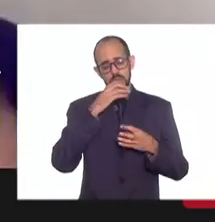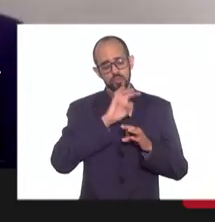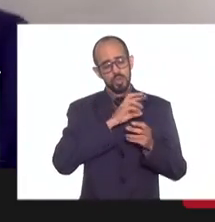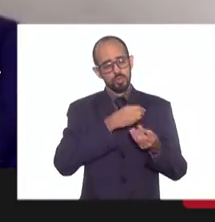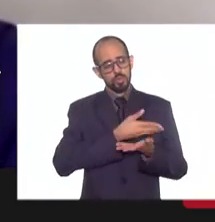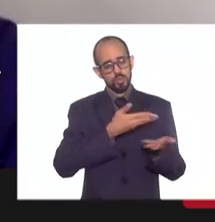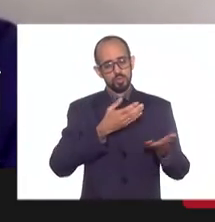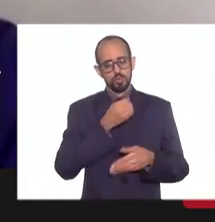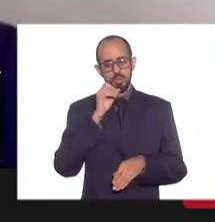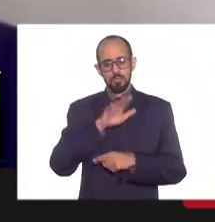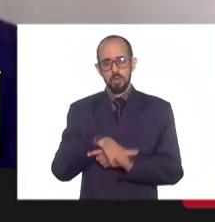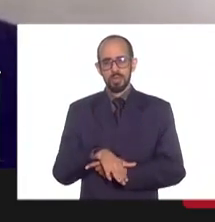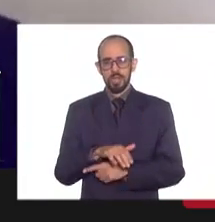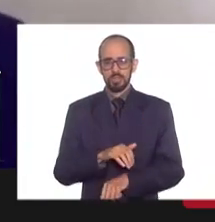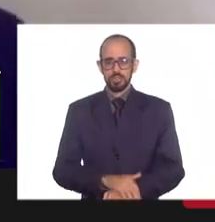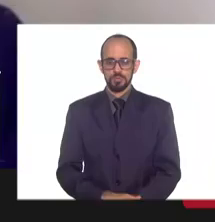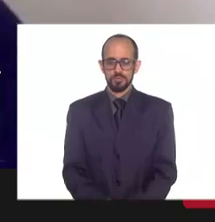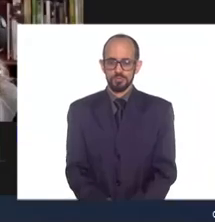uma ótima tarde